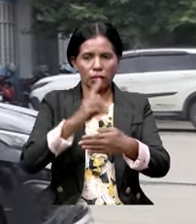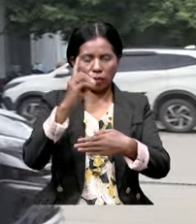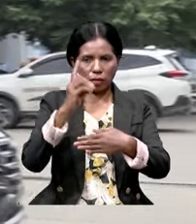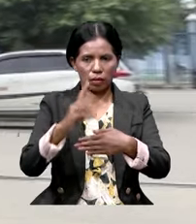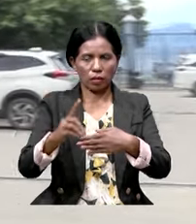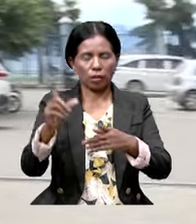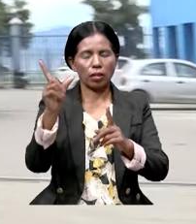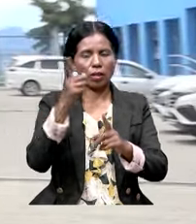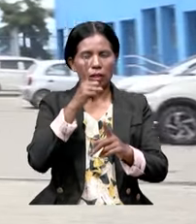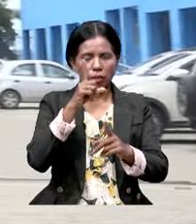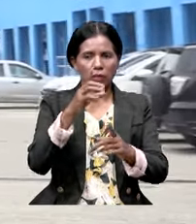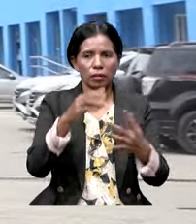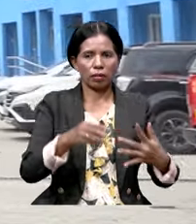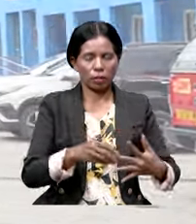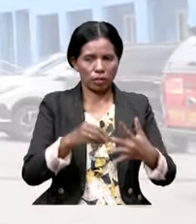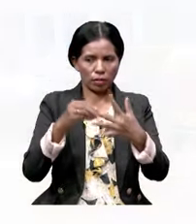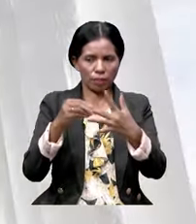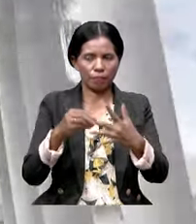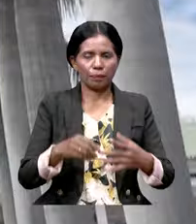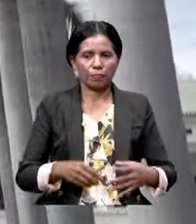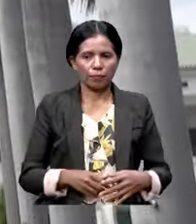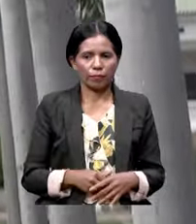lian oficial.